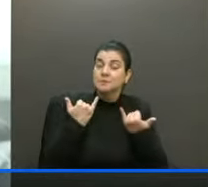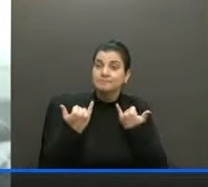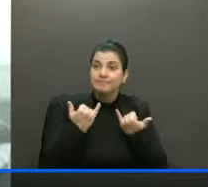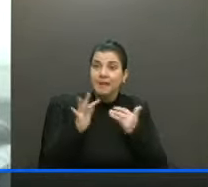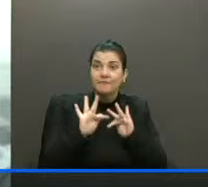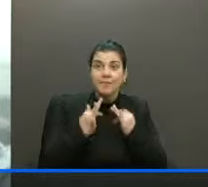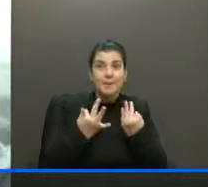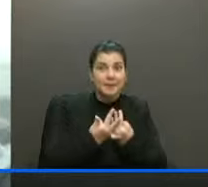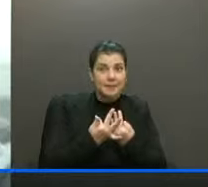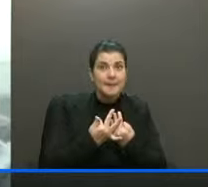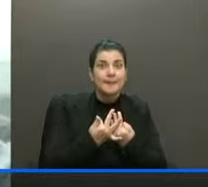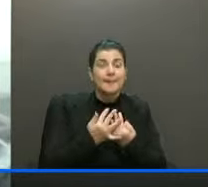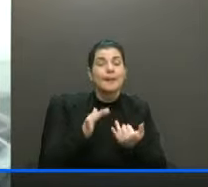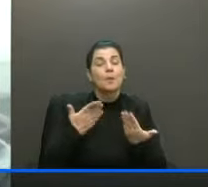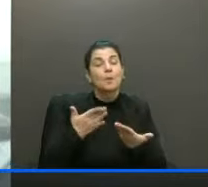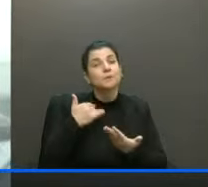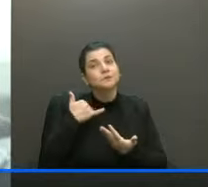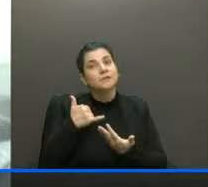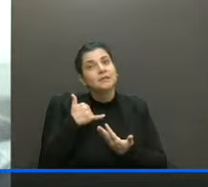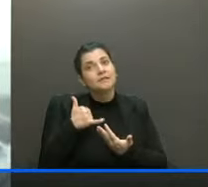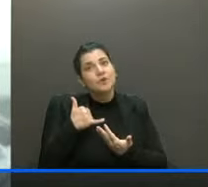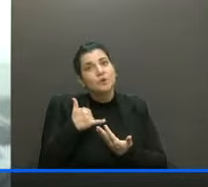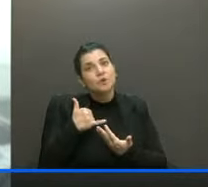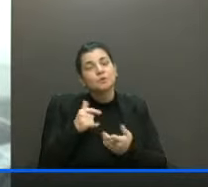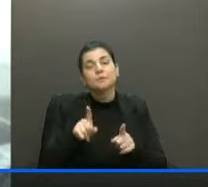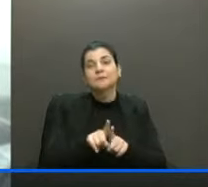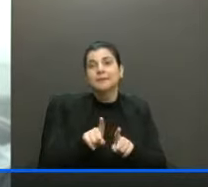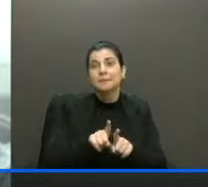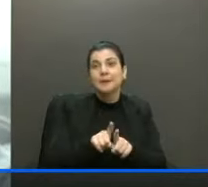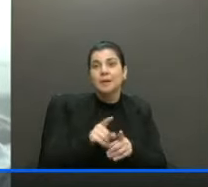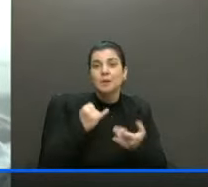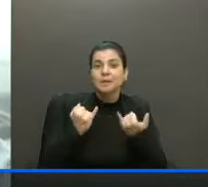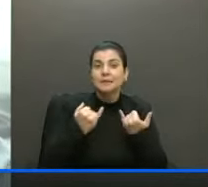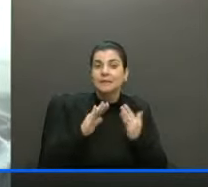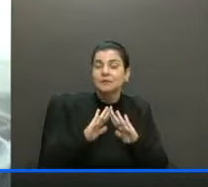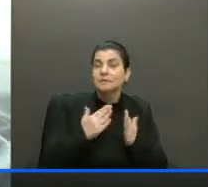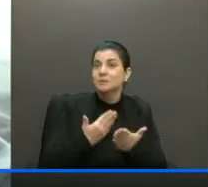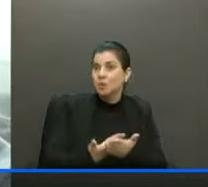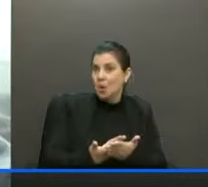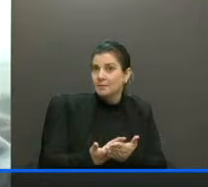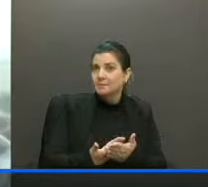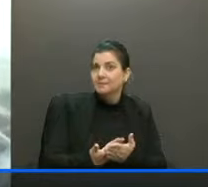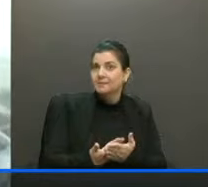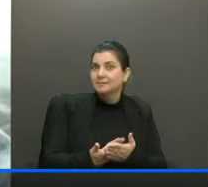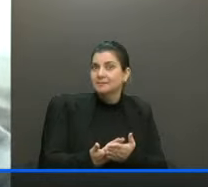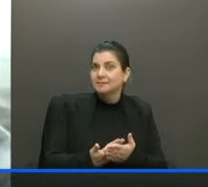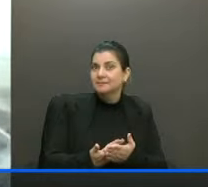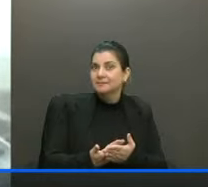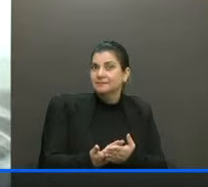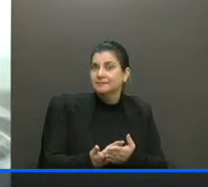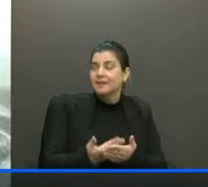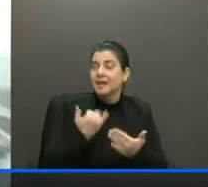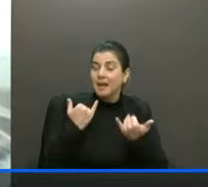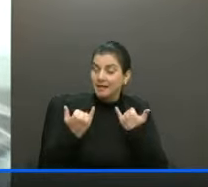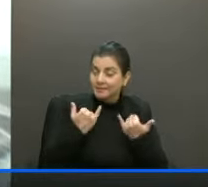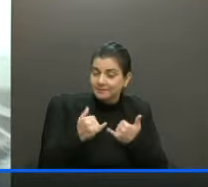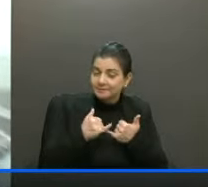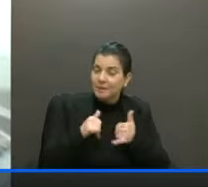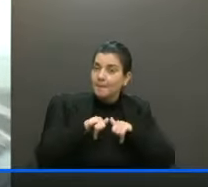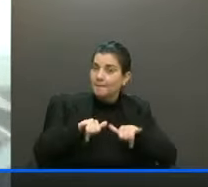as famílias quando nos telefonam, bem como a gente tem orientado também as escolas, né, a dar essa informação